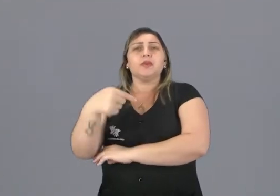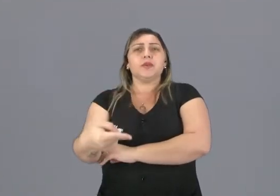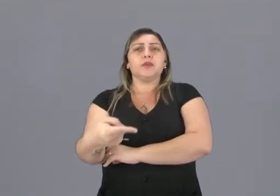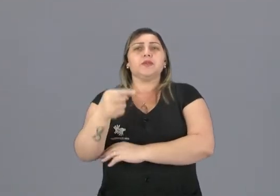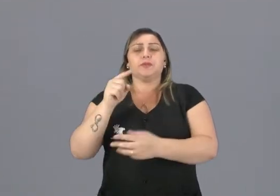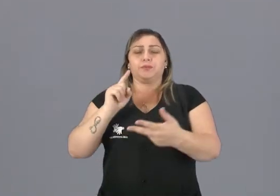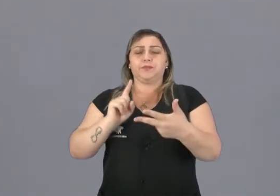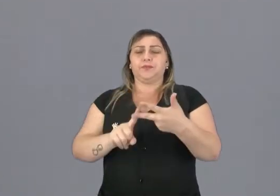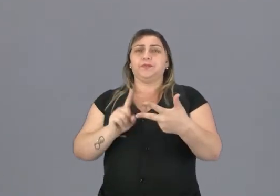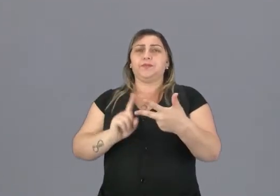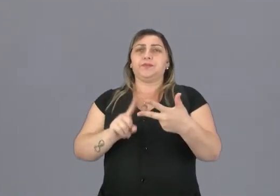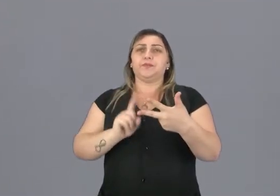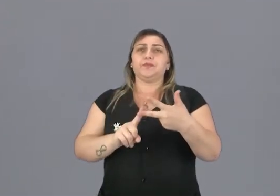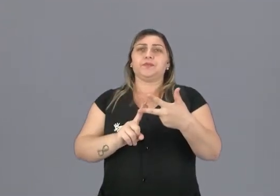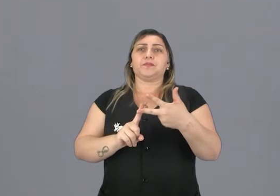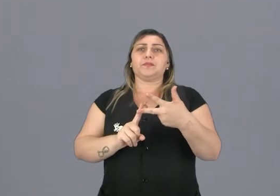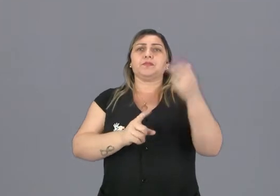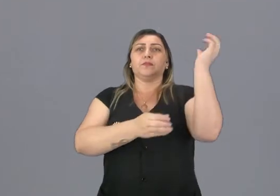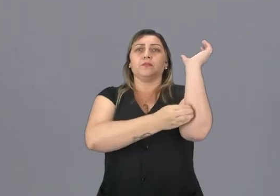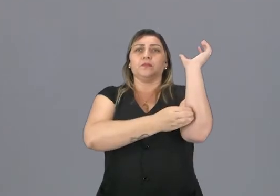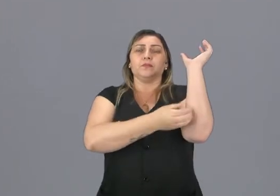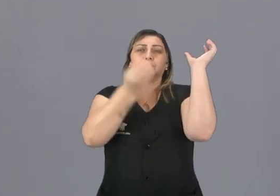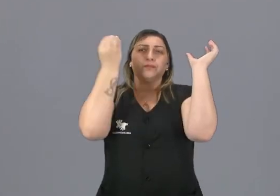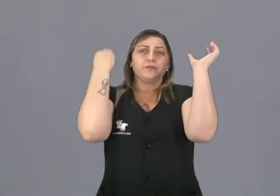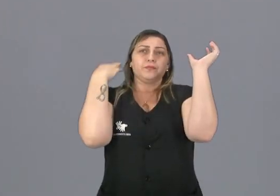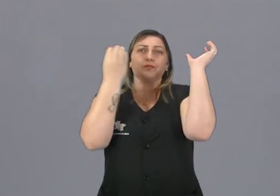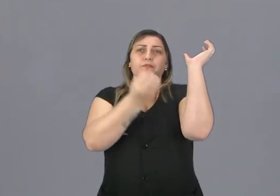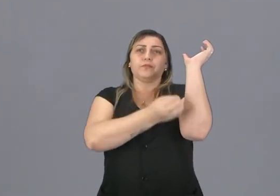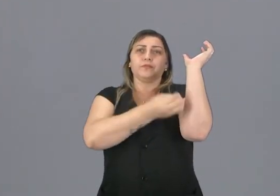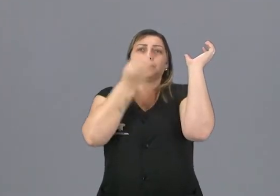Depois é feito o quê? A colheita,